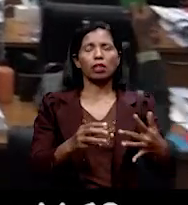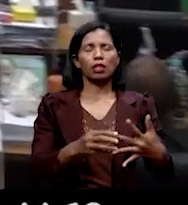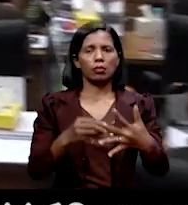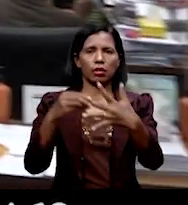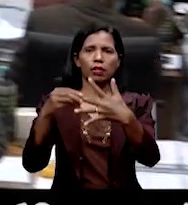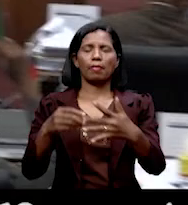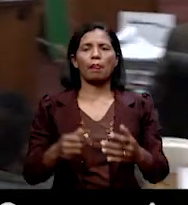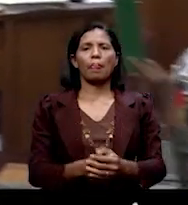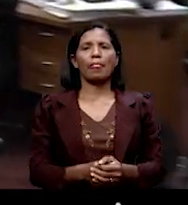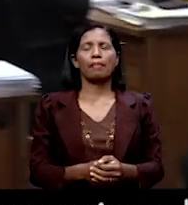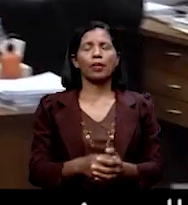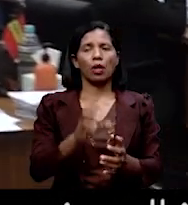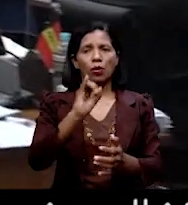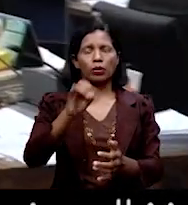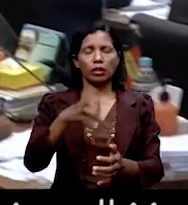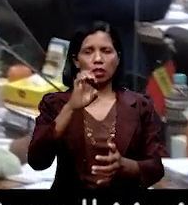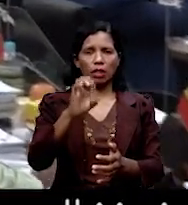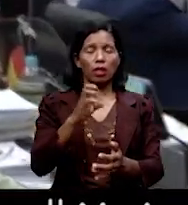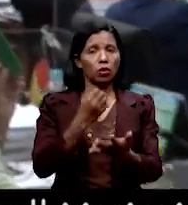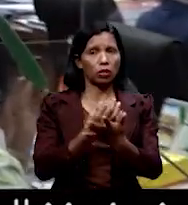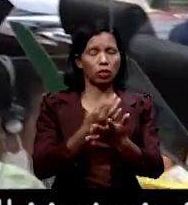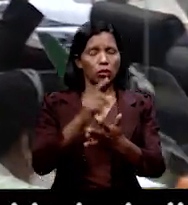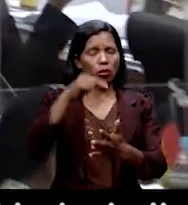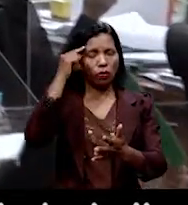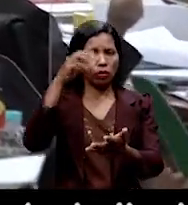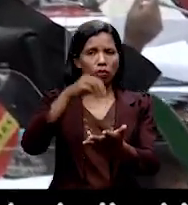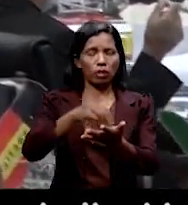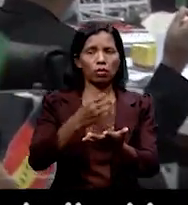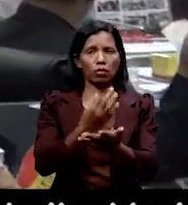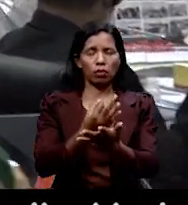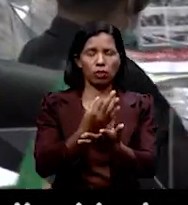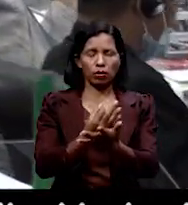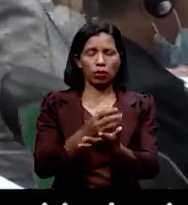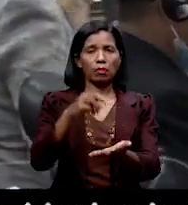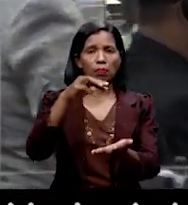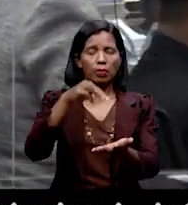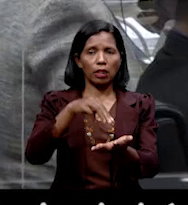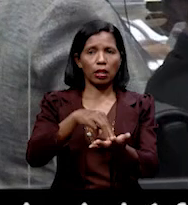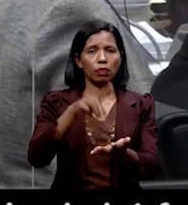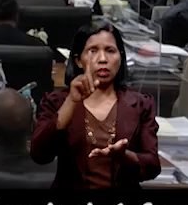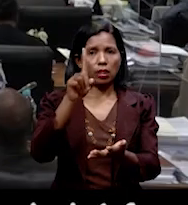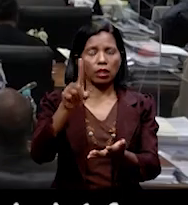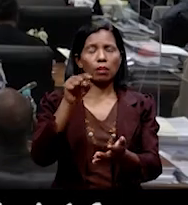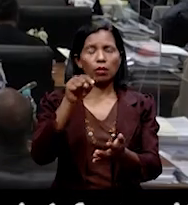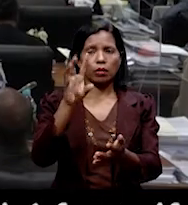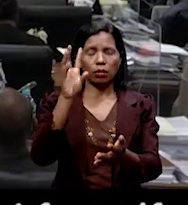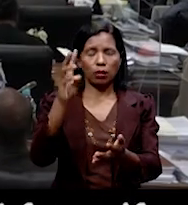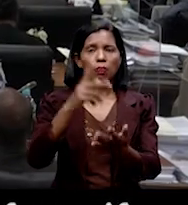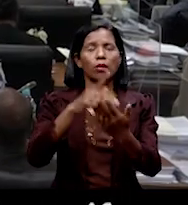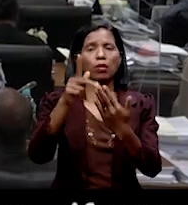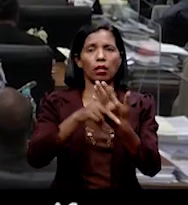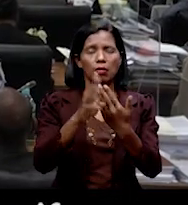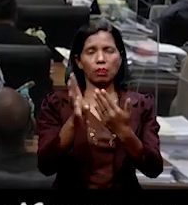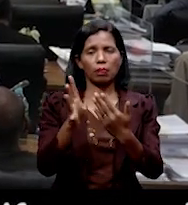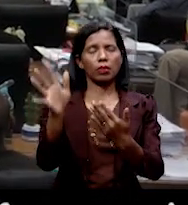especialidade. Orçamento geral estado ne governo propõe o montante bilhão ida ponto nen, o programa hat nulu resen sing lima, mai